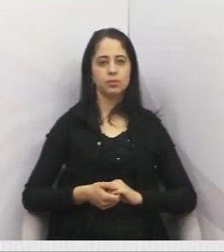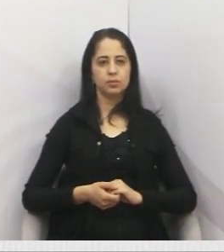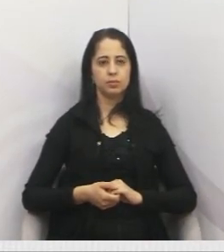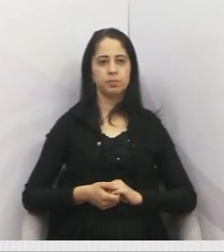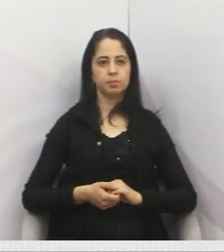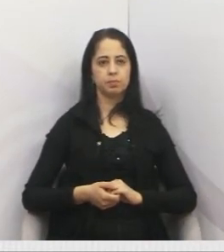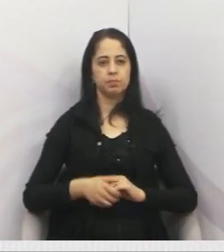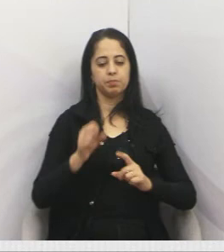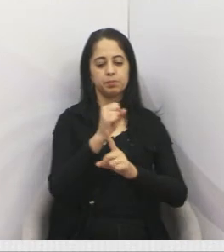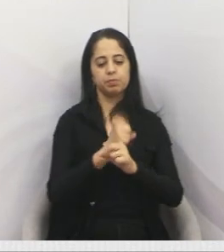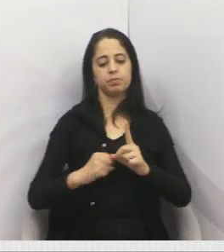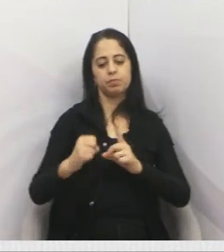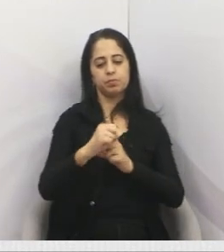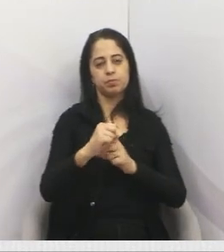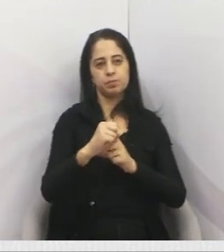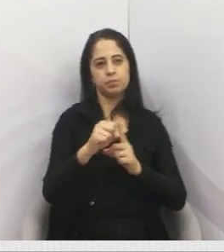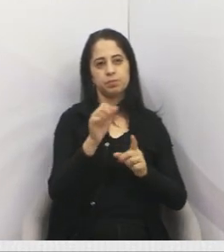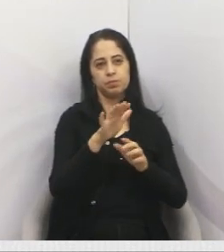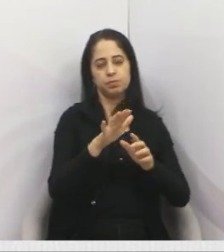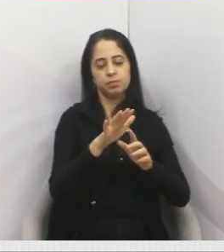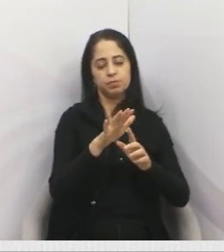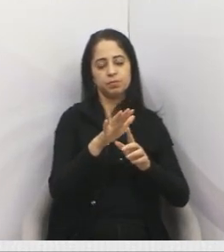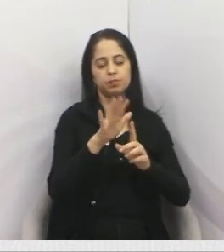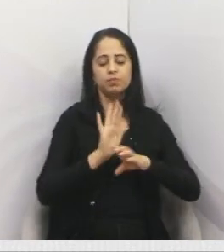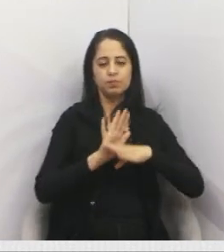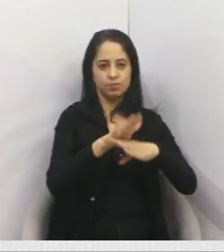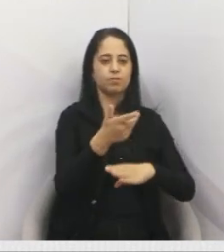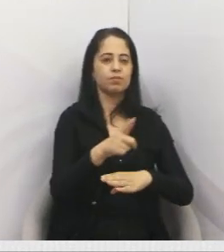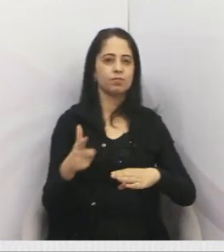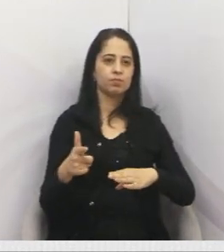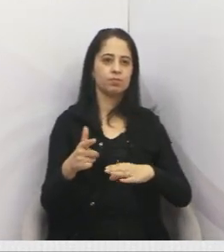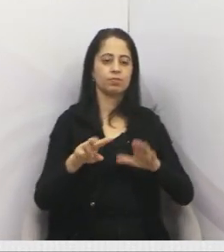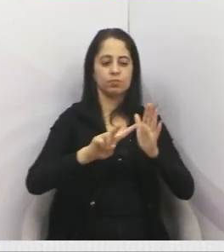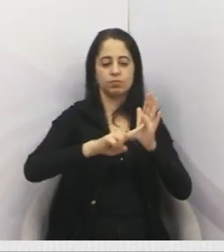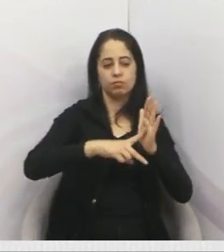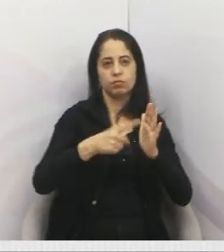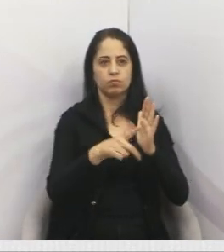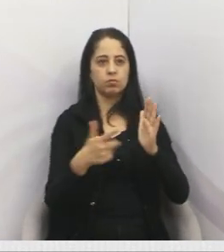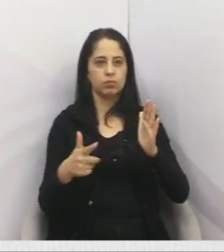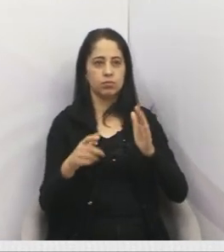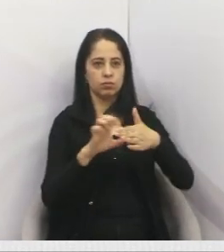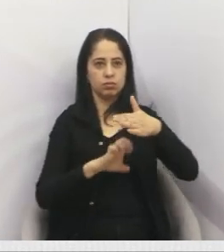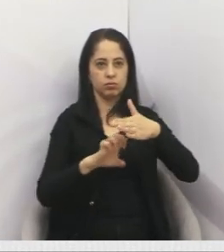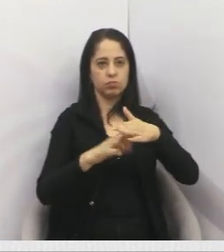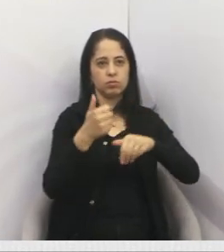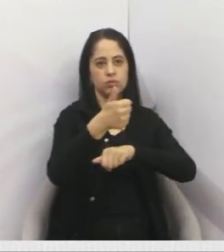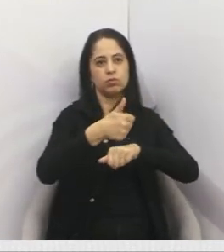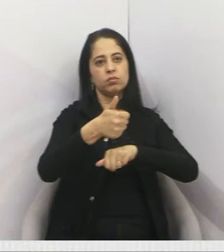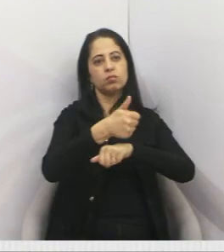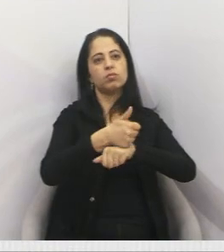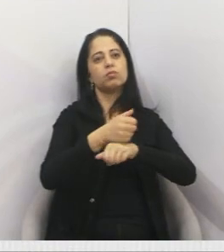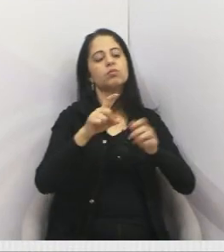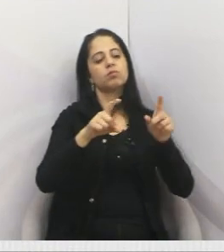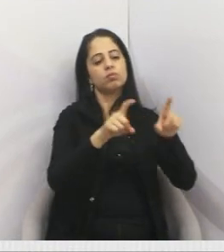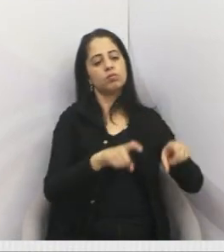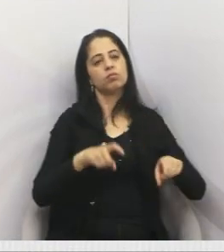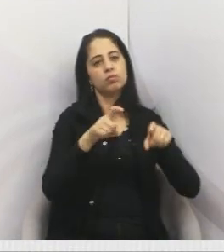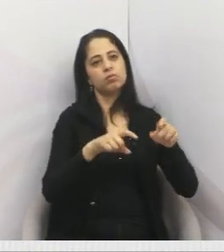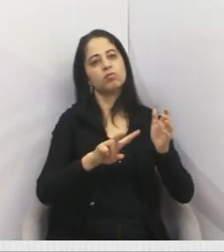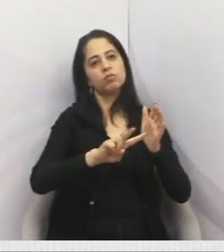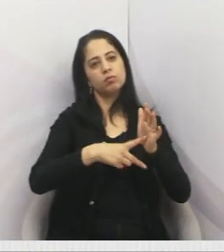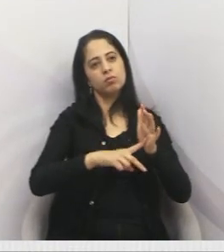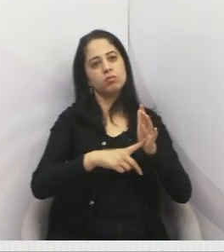Movimentos populares em branco, entidades de classe social, sindical em branco, empresas ou entidades profissionais, Sindicato Rural,